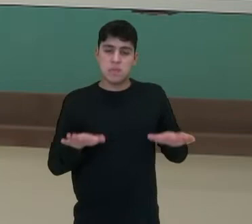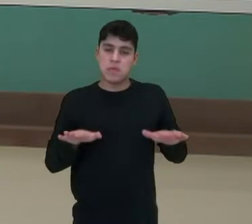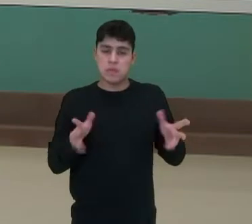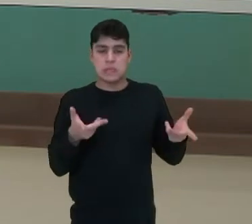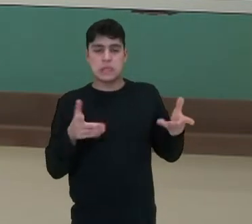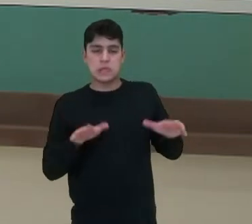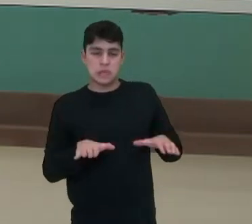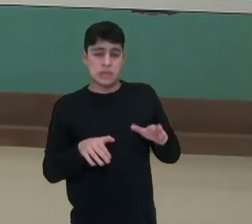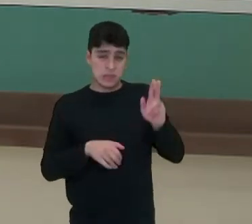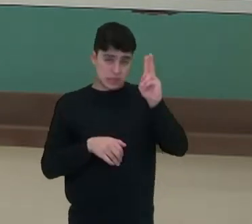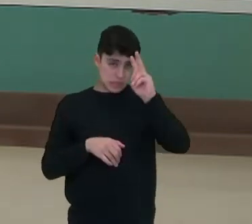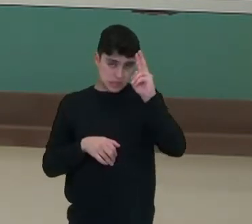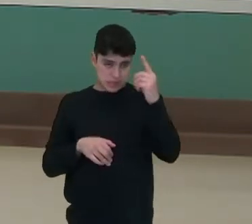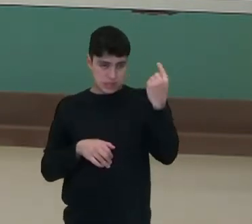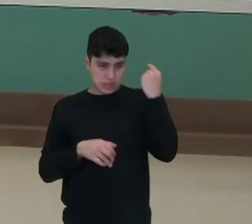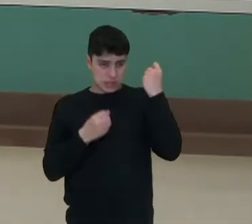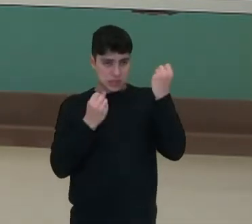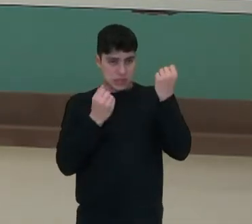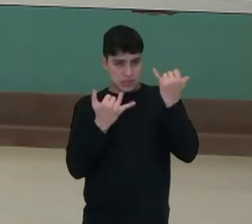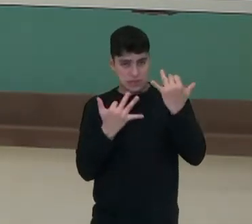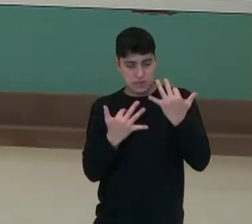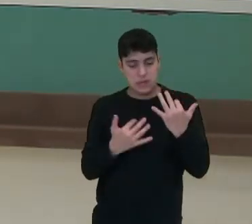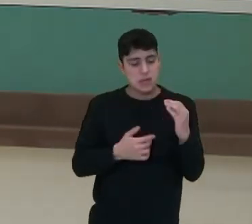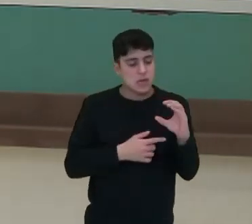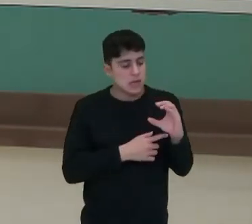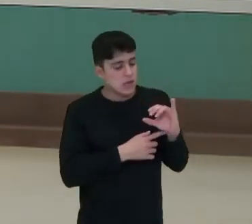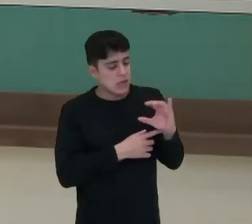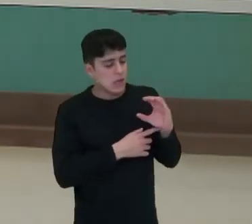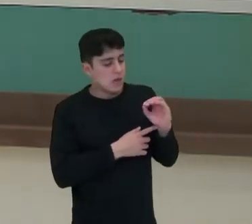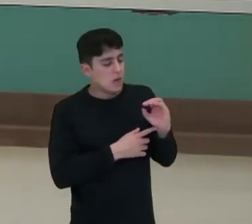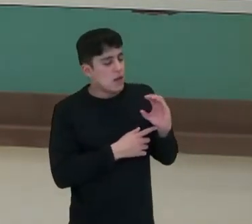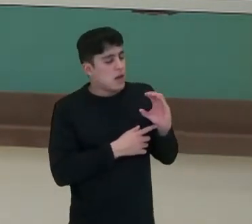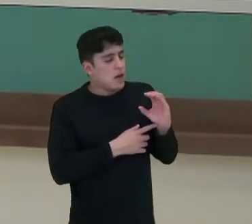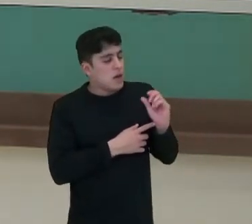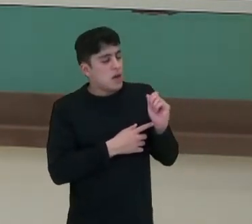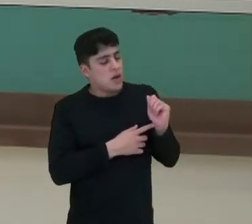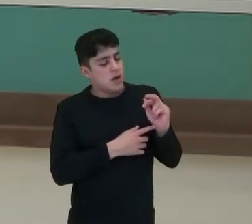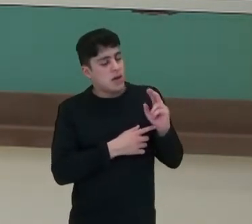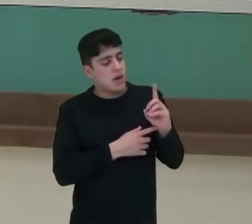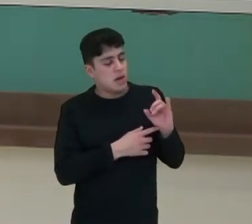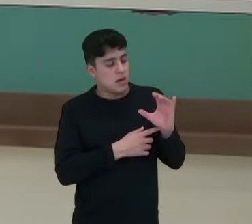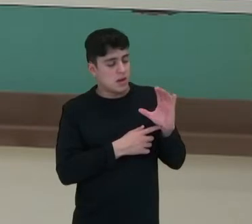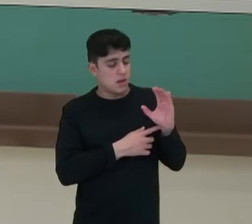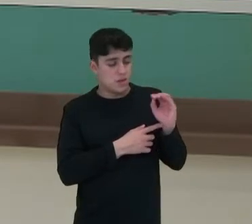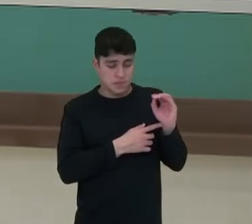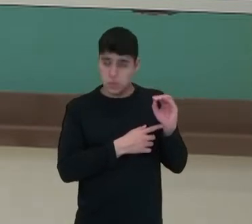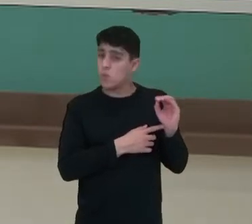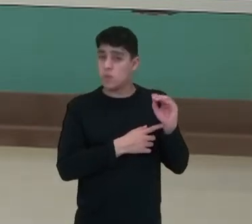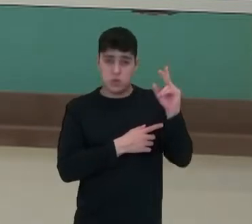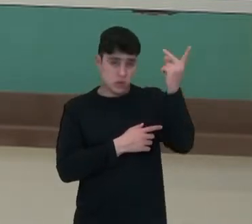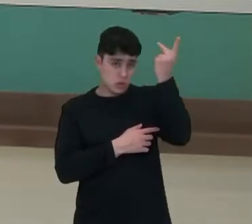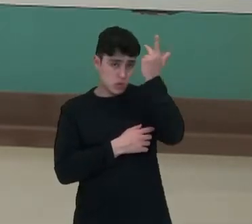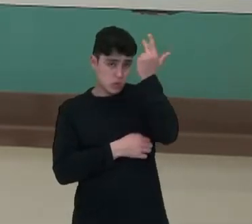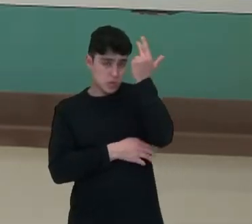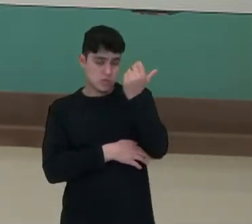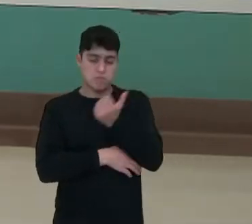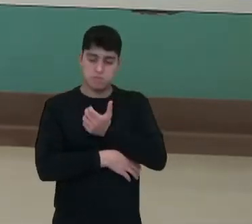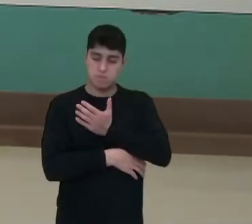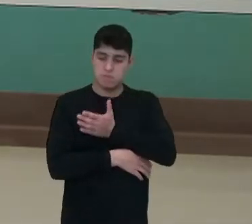que nós falamos do ciclo cardíaco? Que o coração contrai e